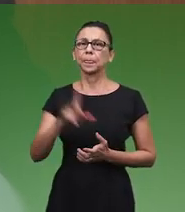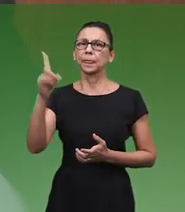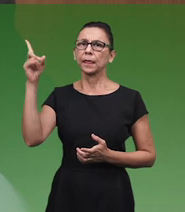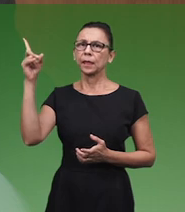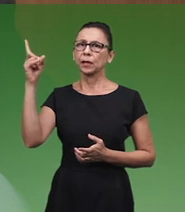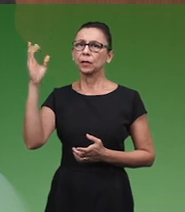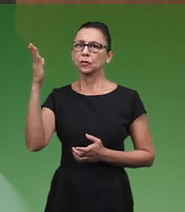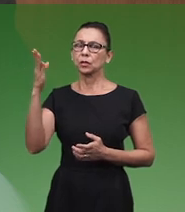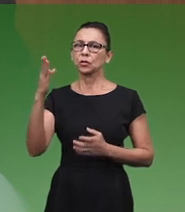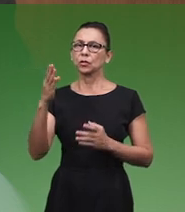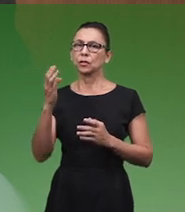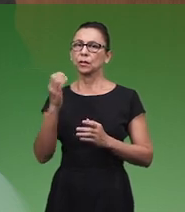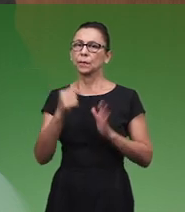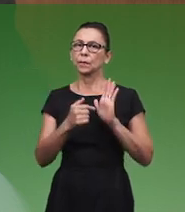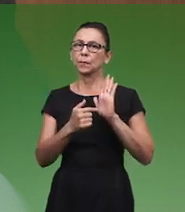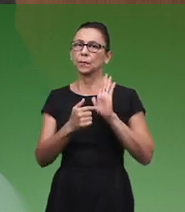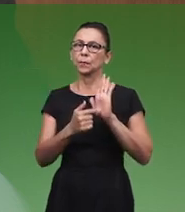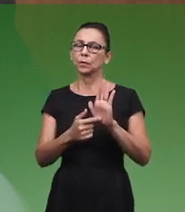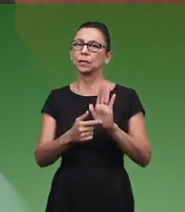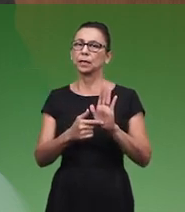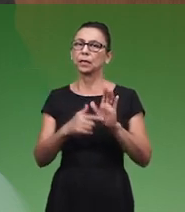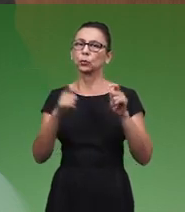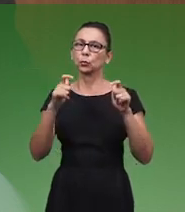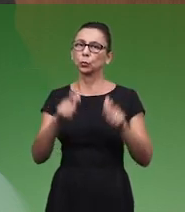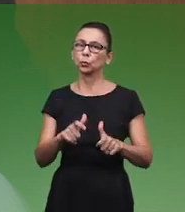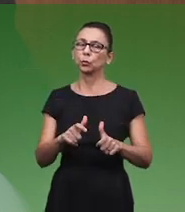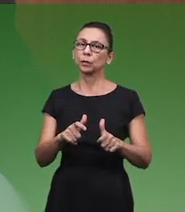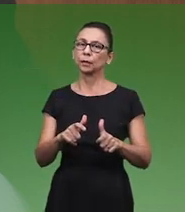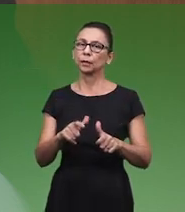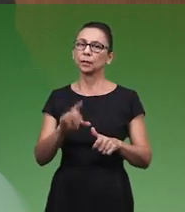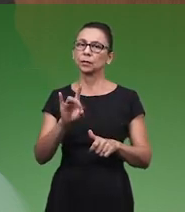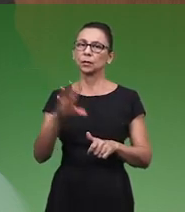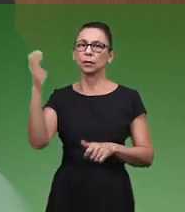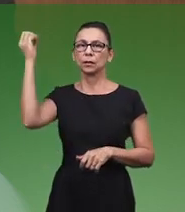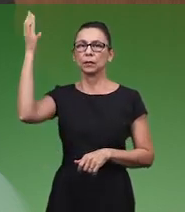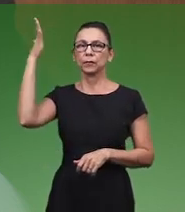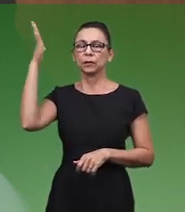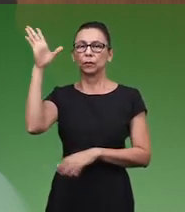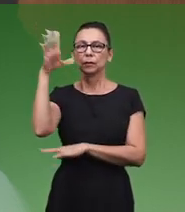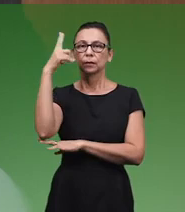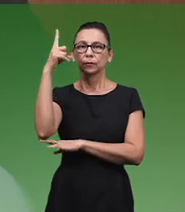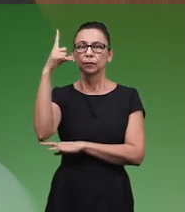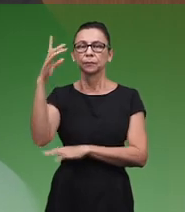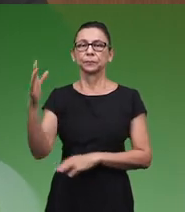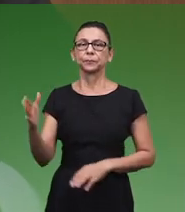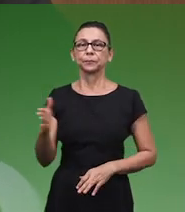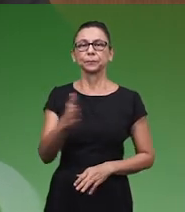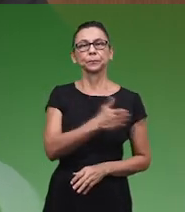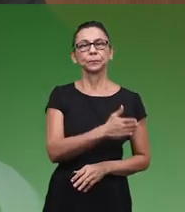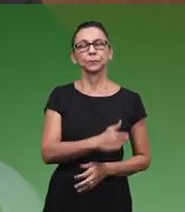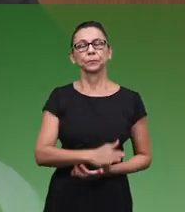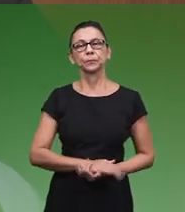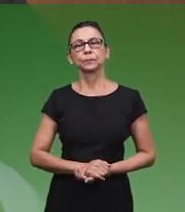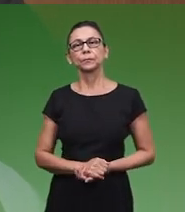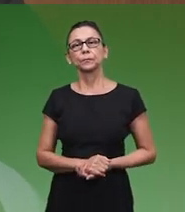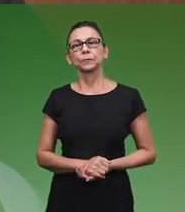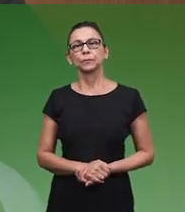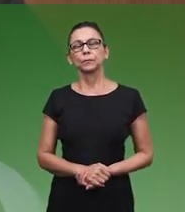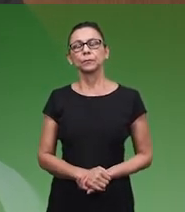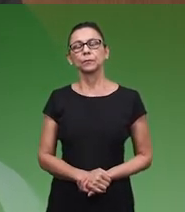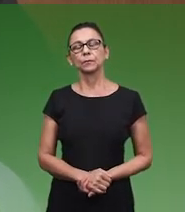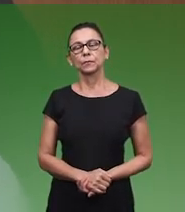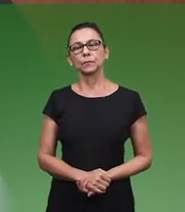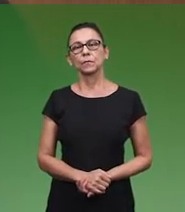de um lugar que ele não falou onde era, deixou para Davi, deixou para revelar a Davi. Revelou a Davi.